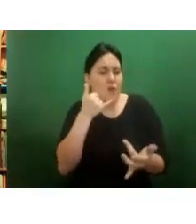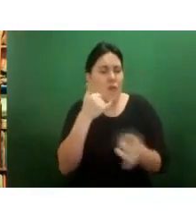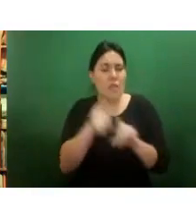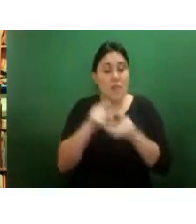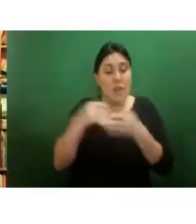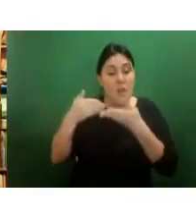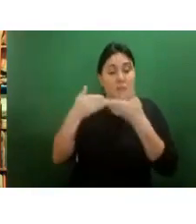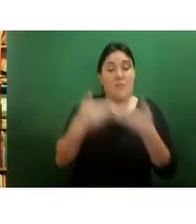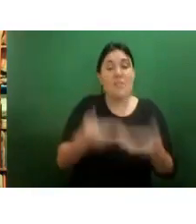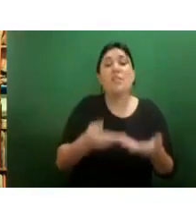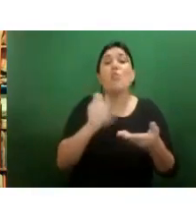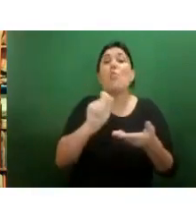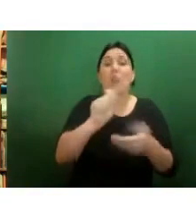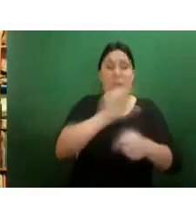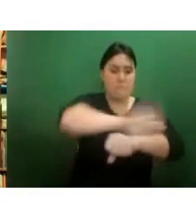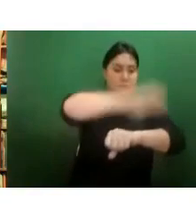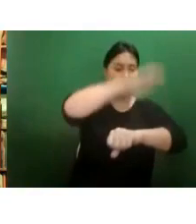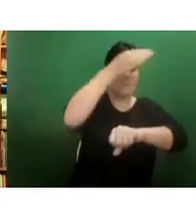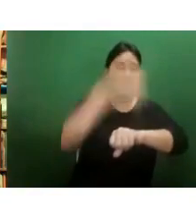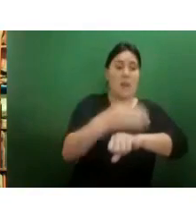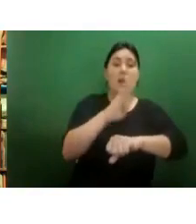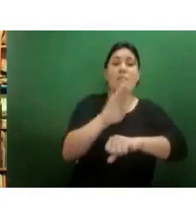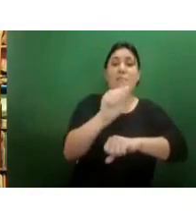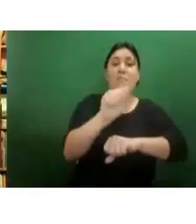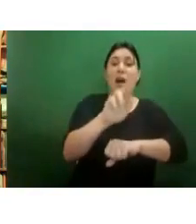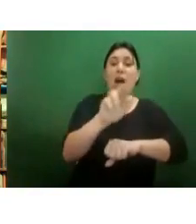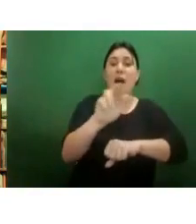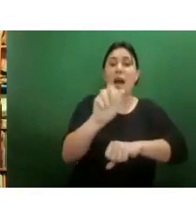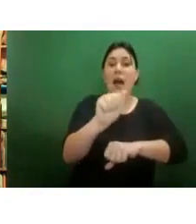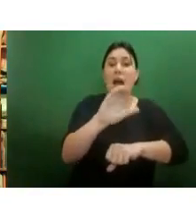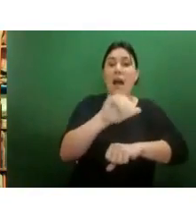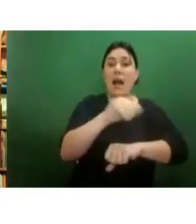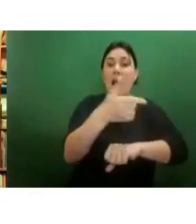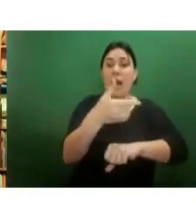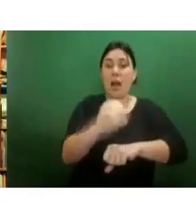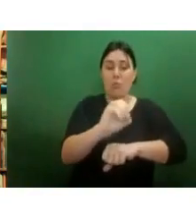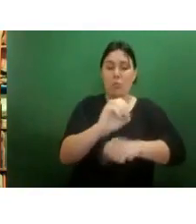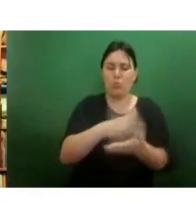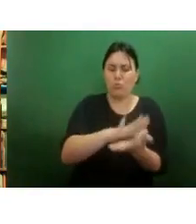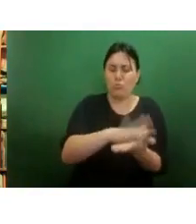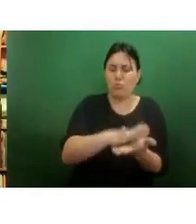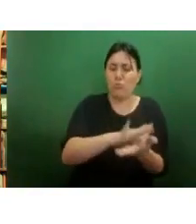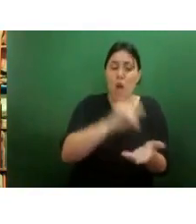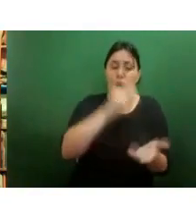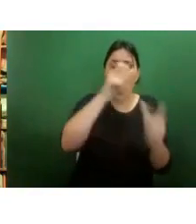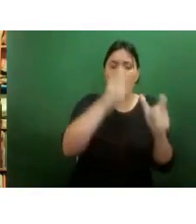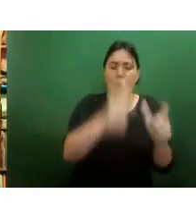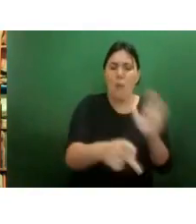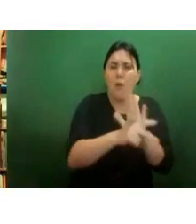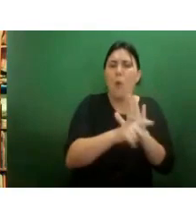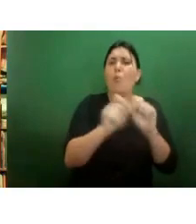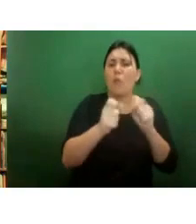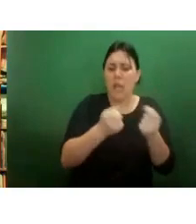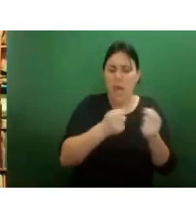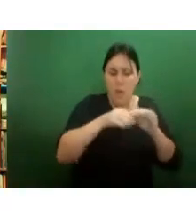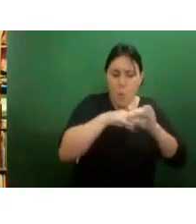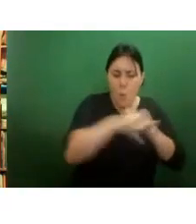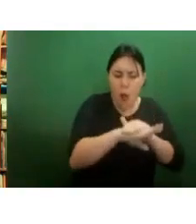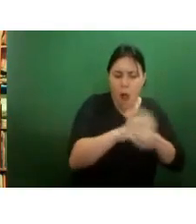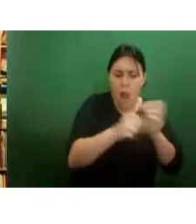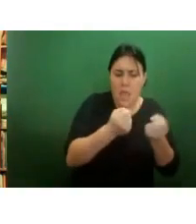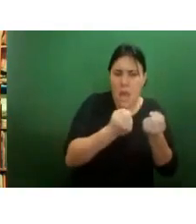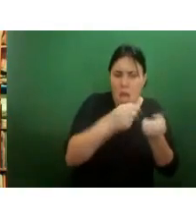ao barracão do samba, né, ao sambódromo, onde ficaram os carros alegóricos